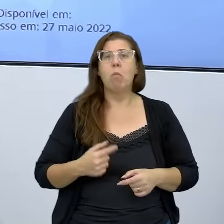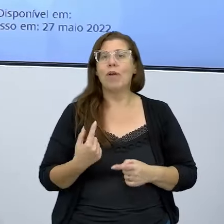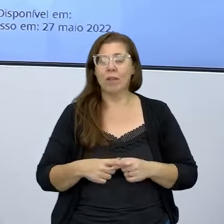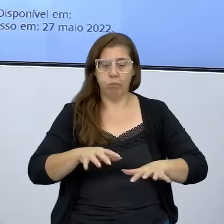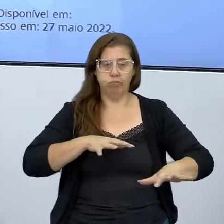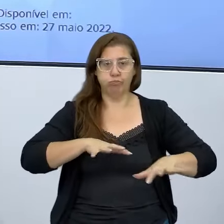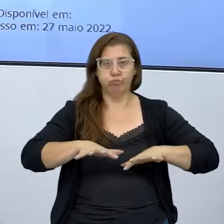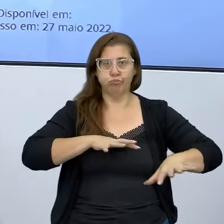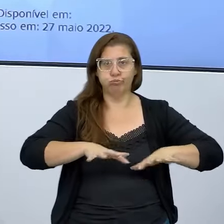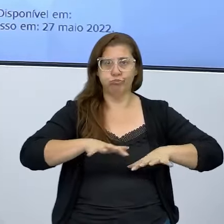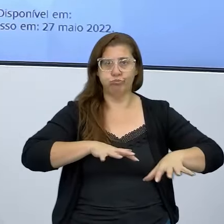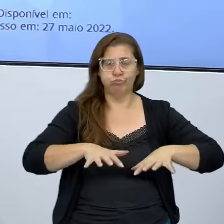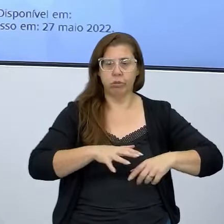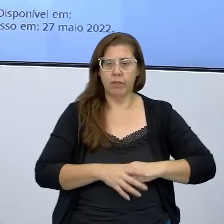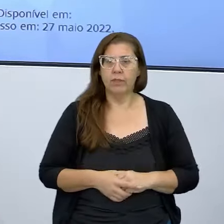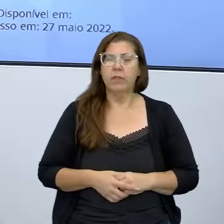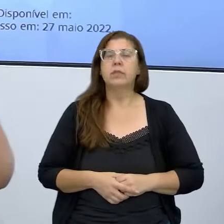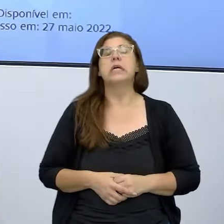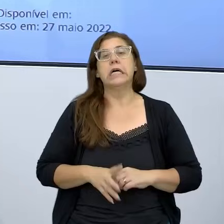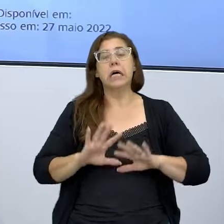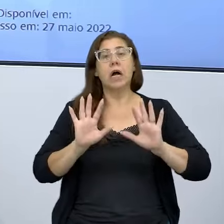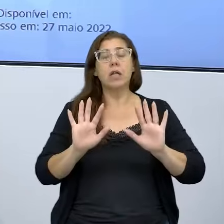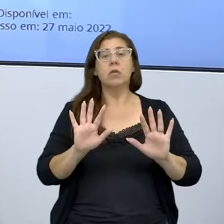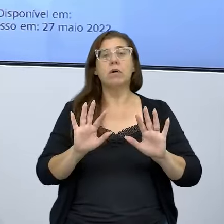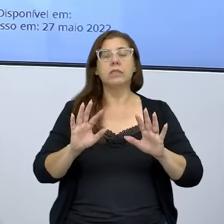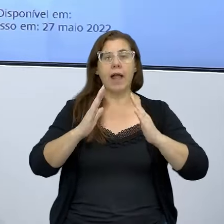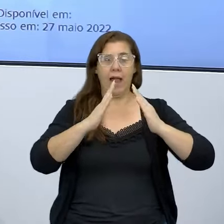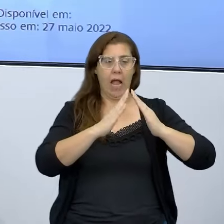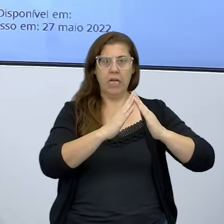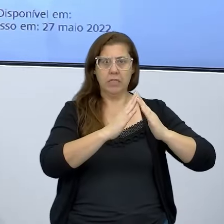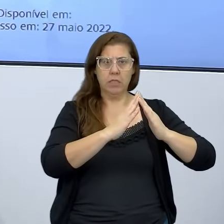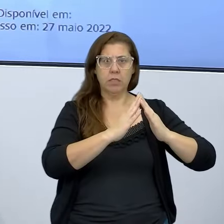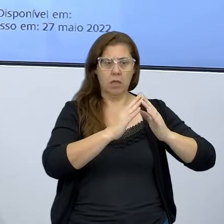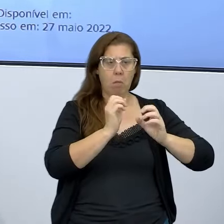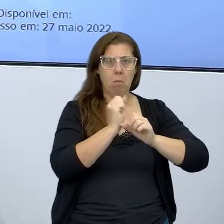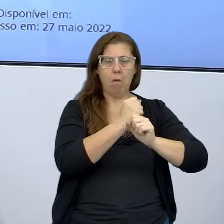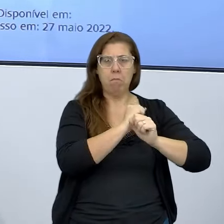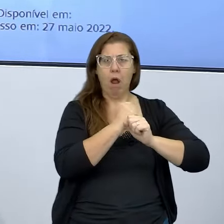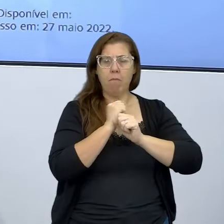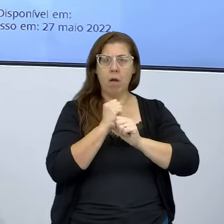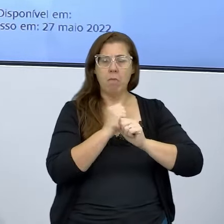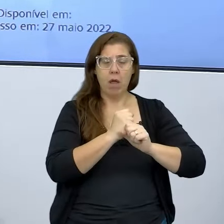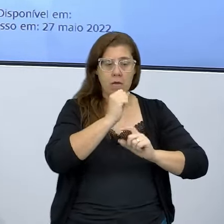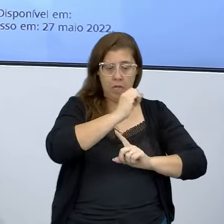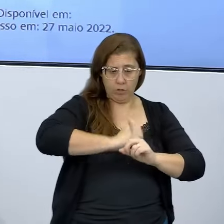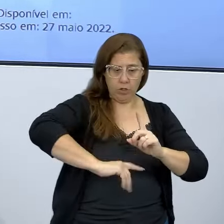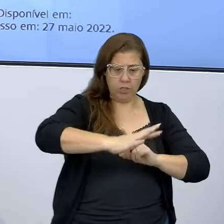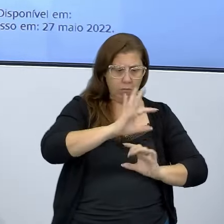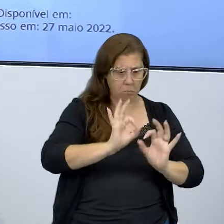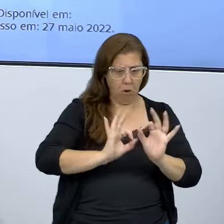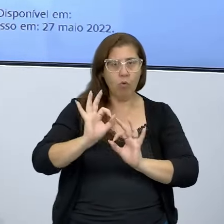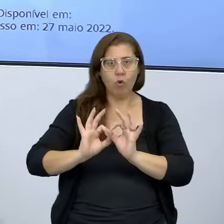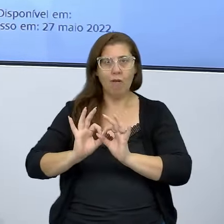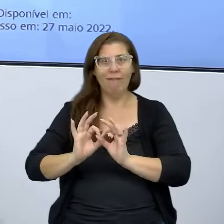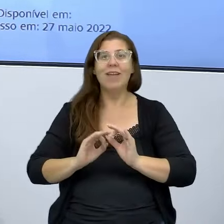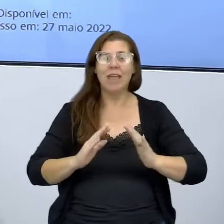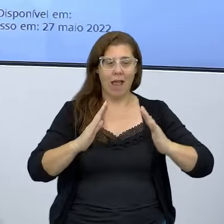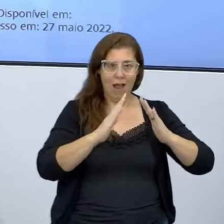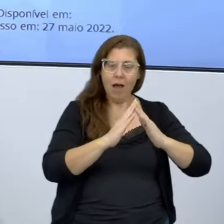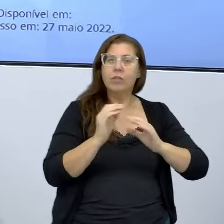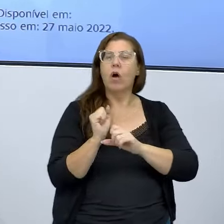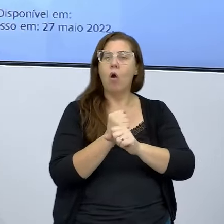geográfica. Por causa disso, a maneira com que as casas são construídas, a maneira com que a sociedade se organiza e constrói,